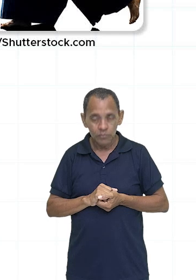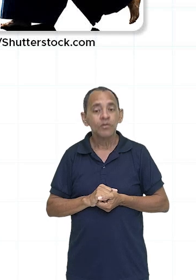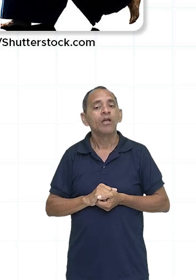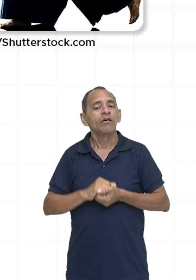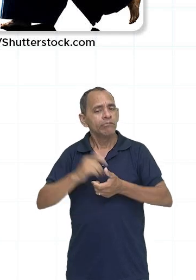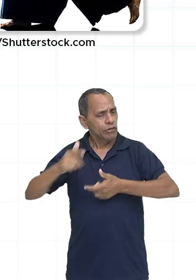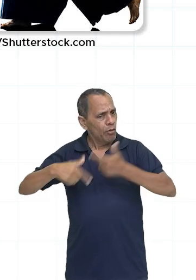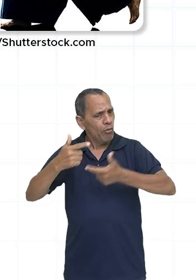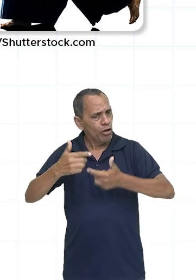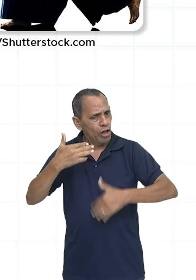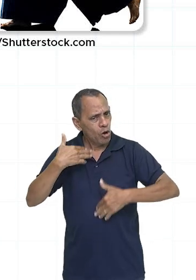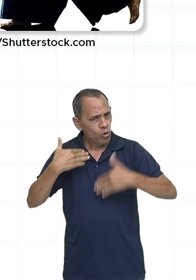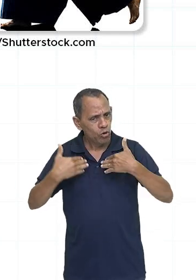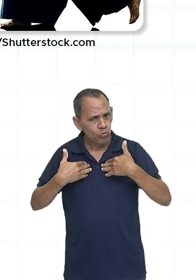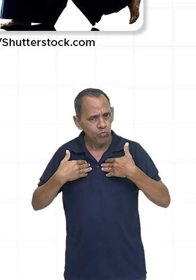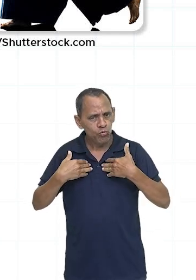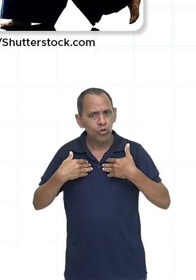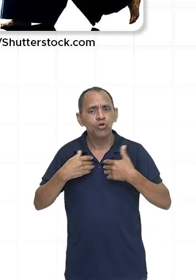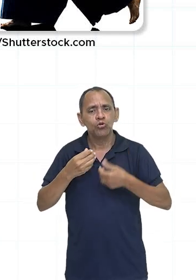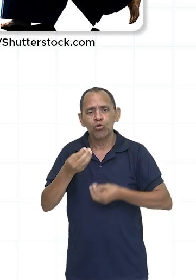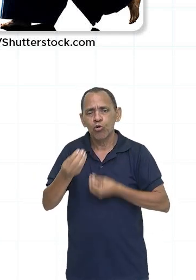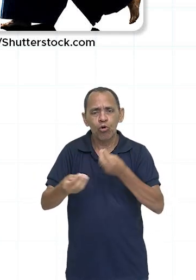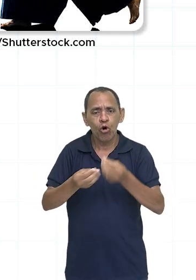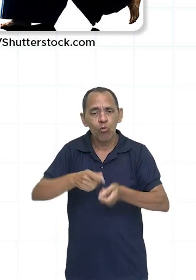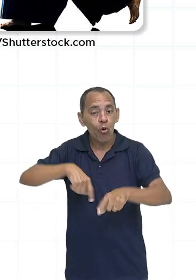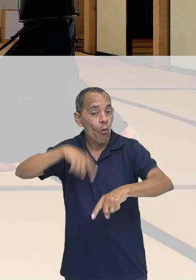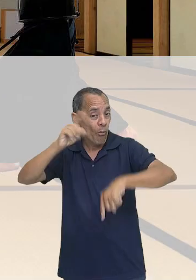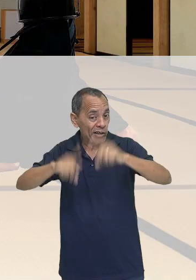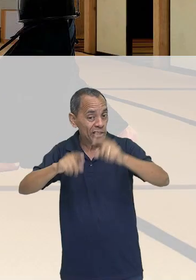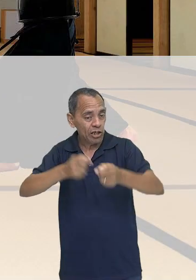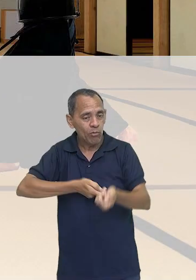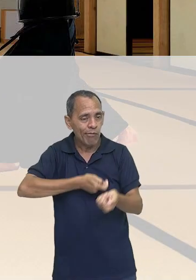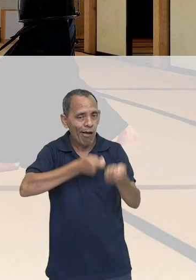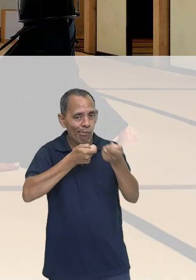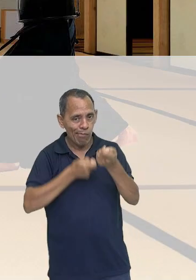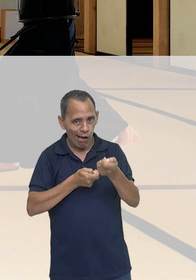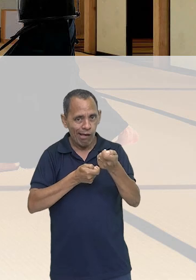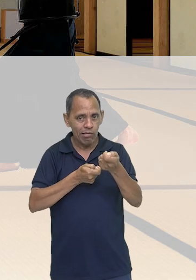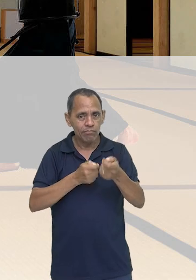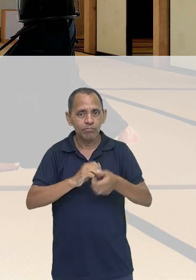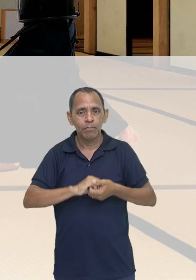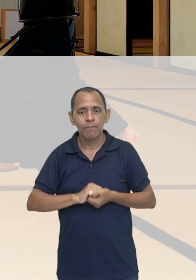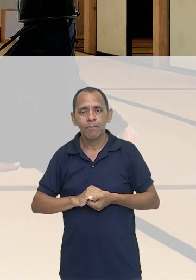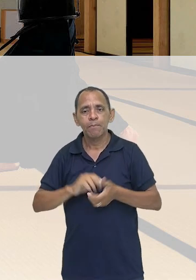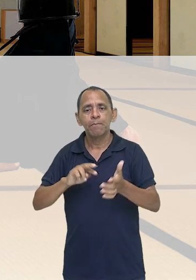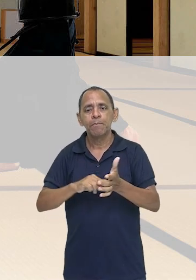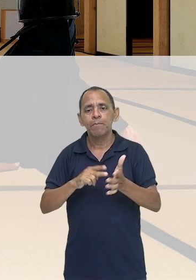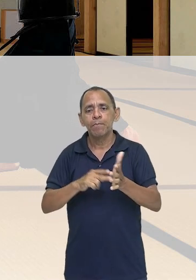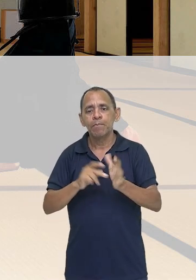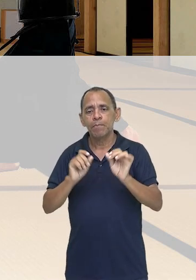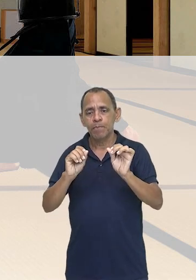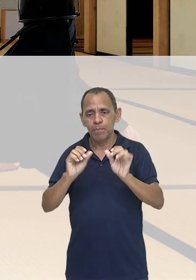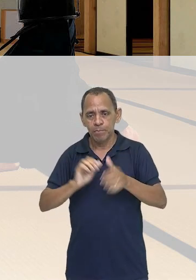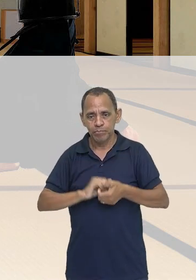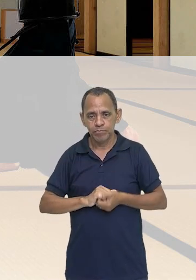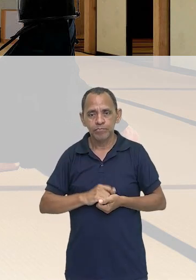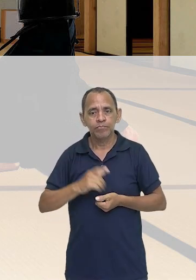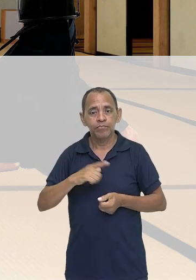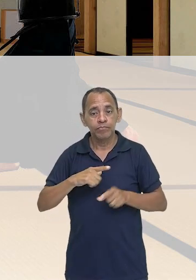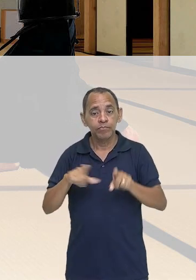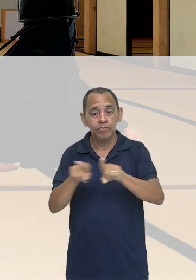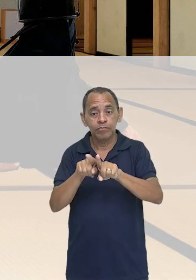com a espada. Muito bem. Além desse significado do caminho da espada, ele tem um significado